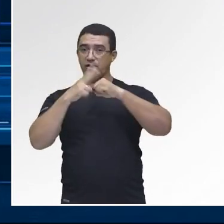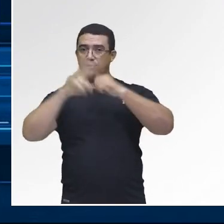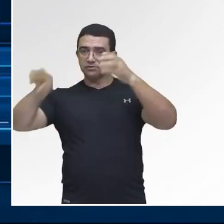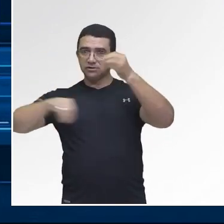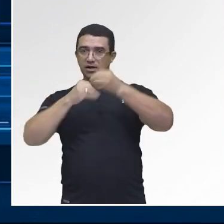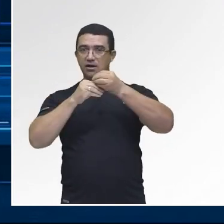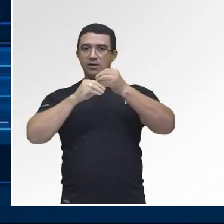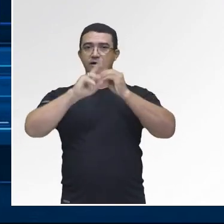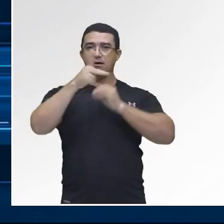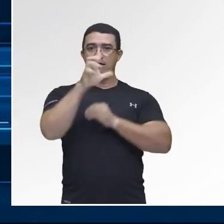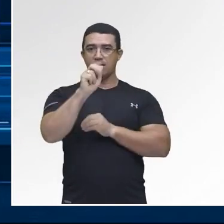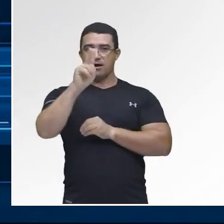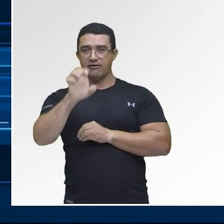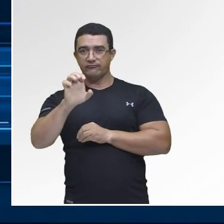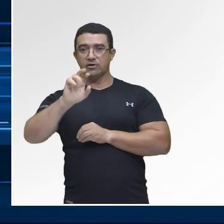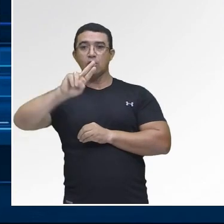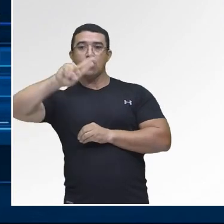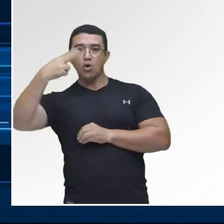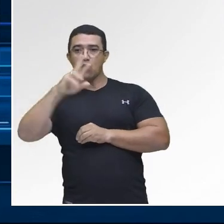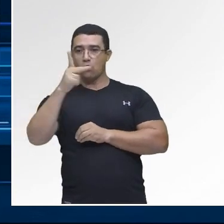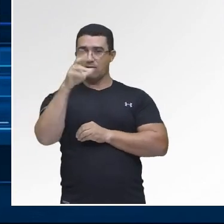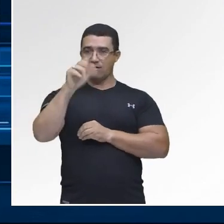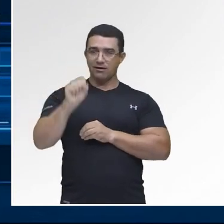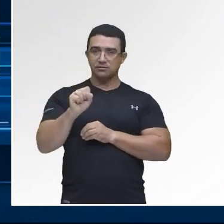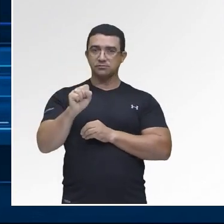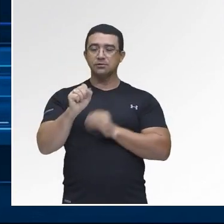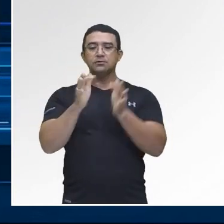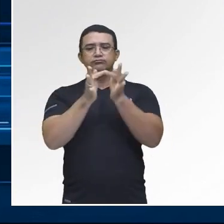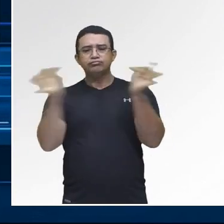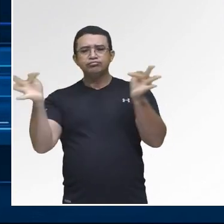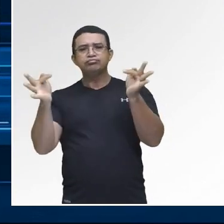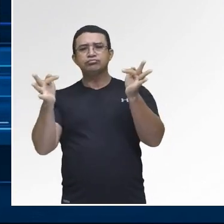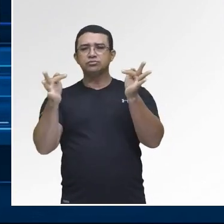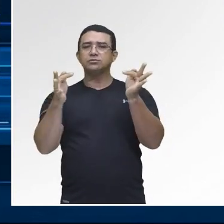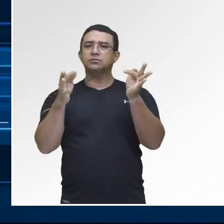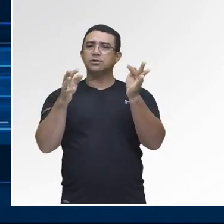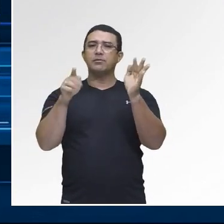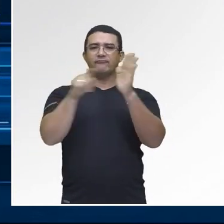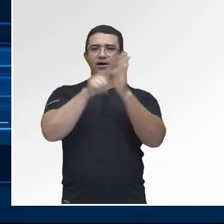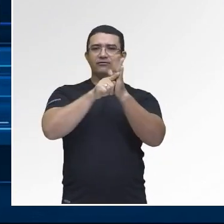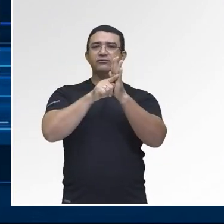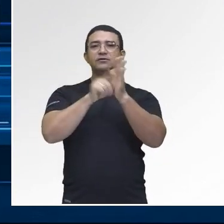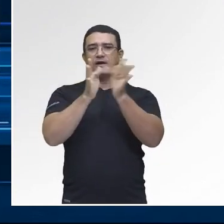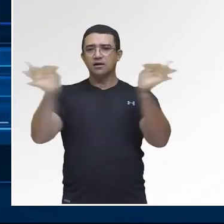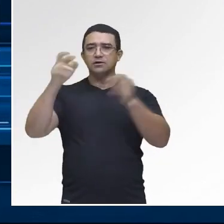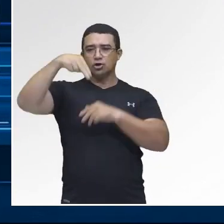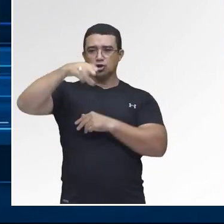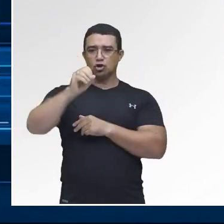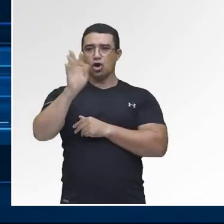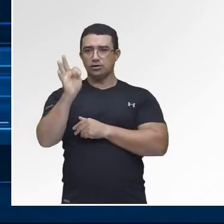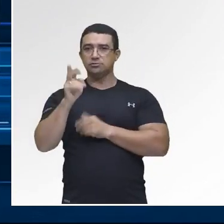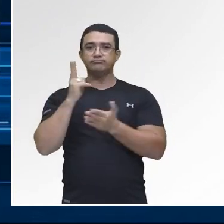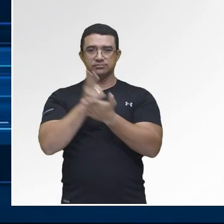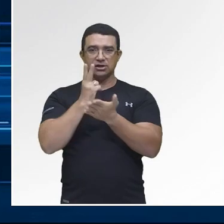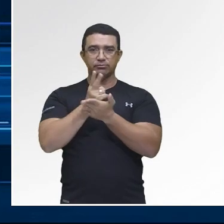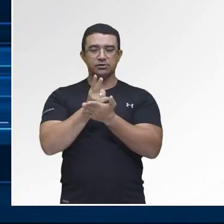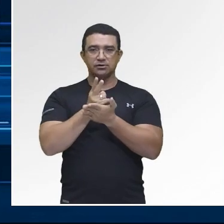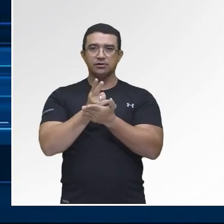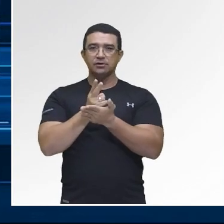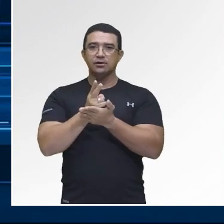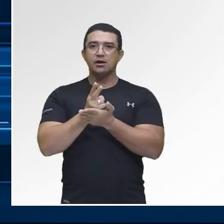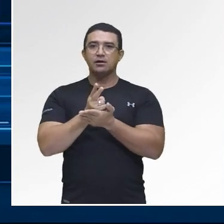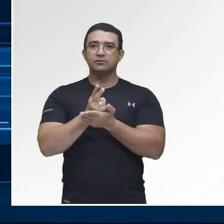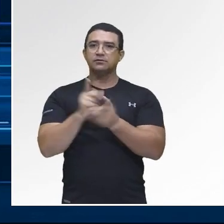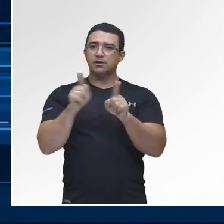or has, tá? Então, forma negativa vai ter o not sempre depois de have or has. Na sequência, eu vou